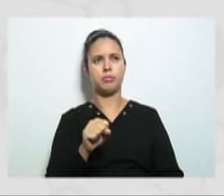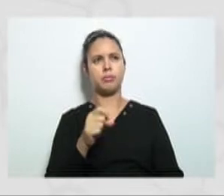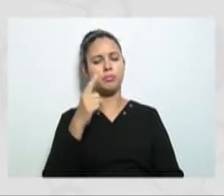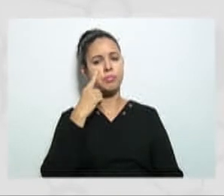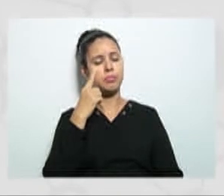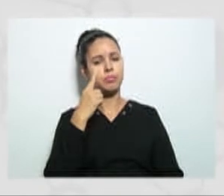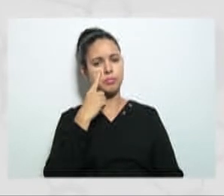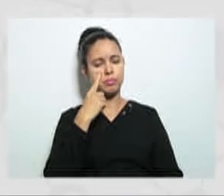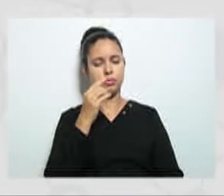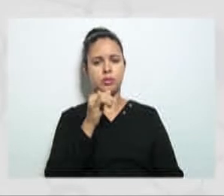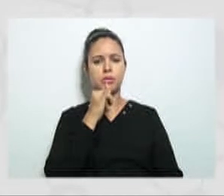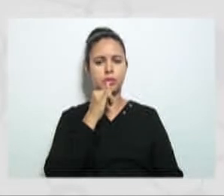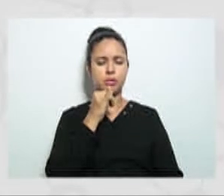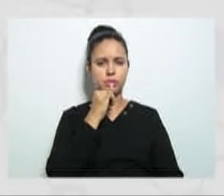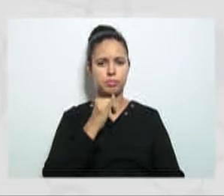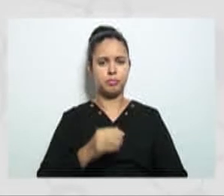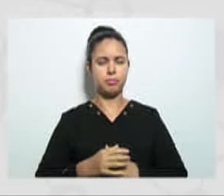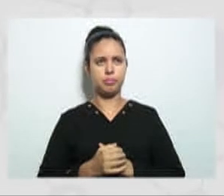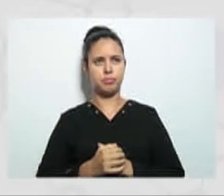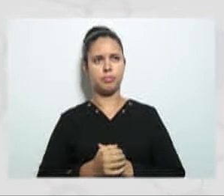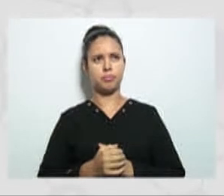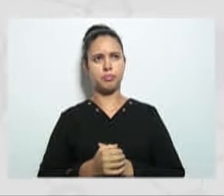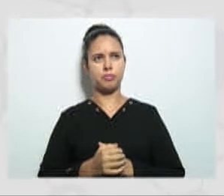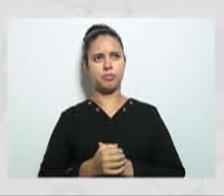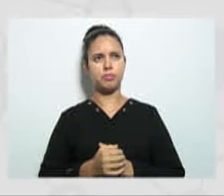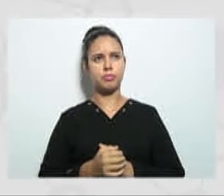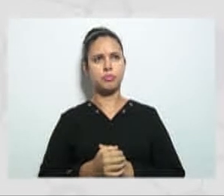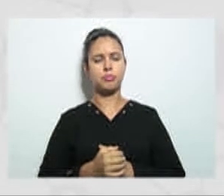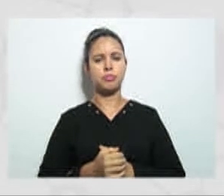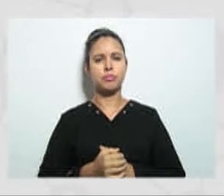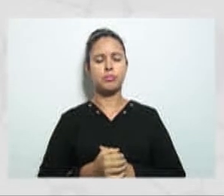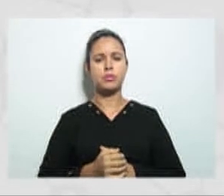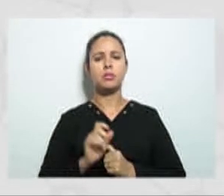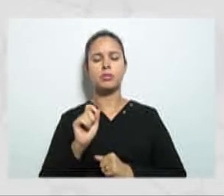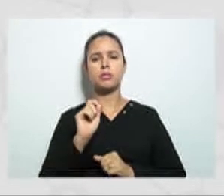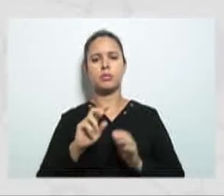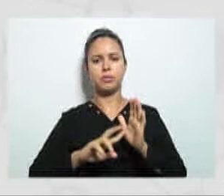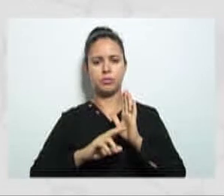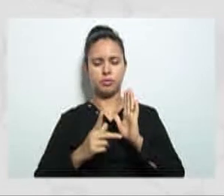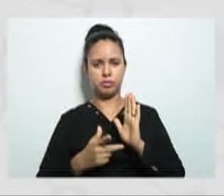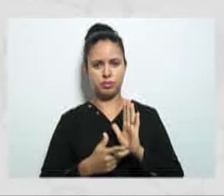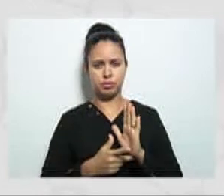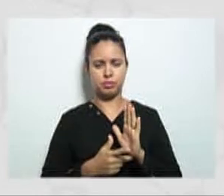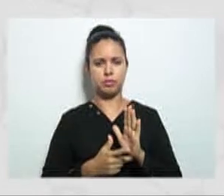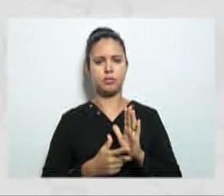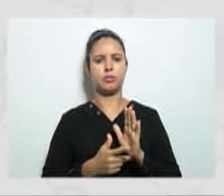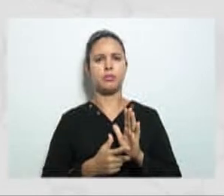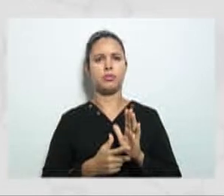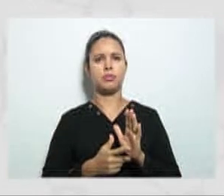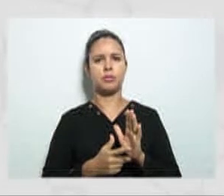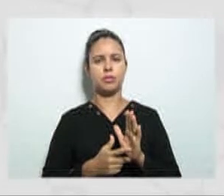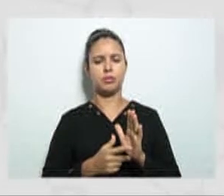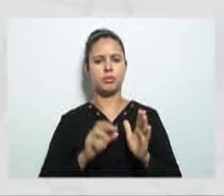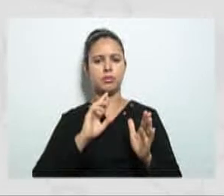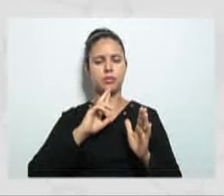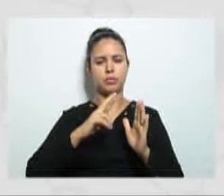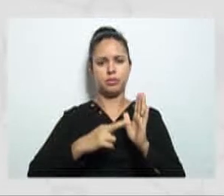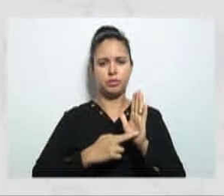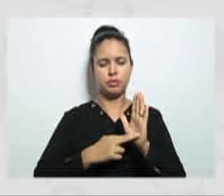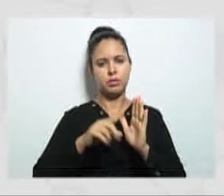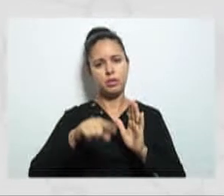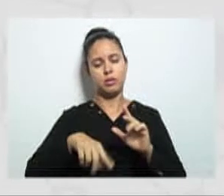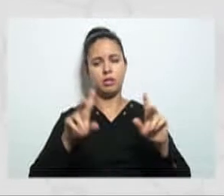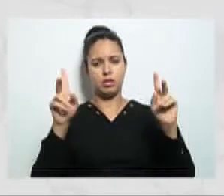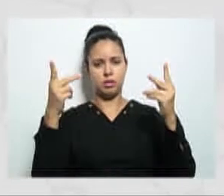Então, vamos lá, tá? Para as respostas, gente, ó. O que é o hardware? A professora bem falou ali, né? Parte que chuta,